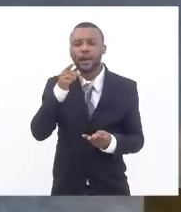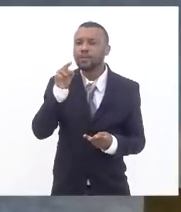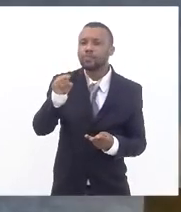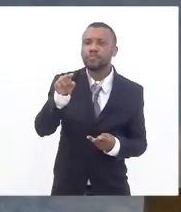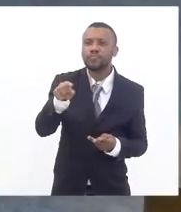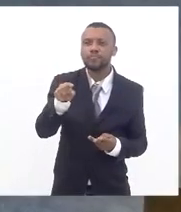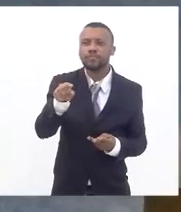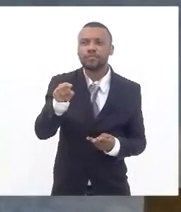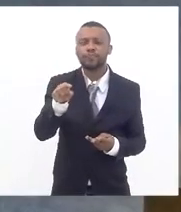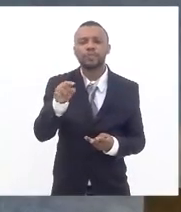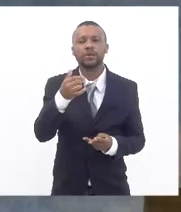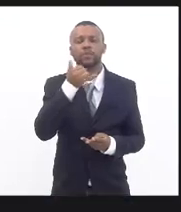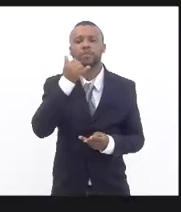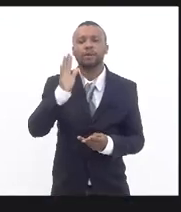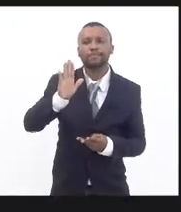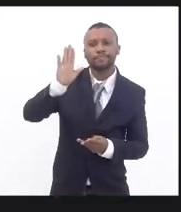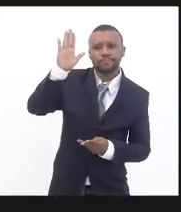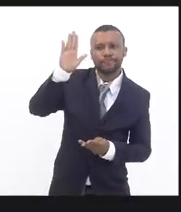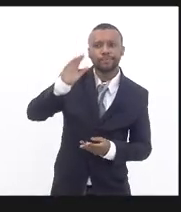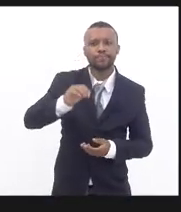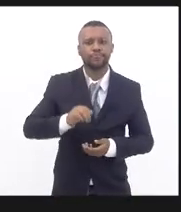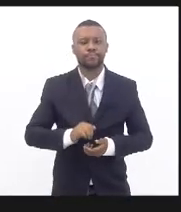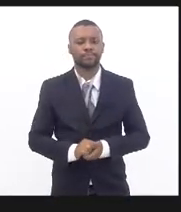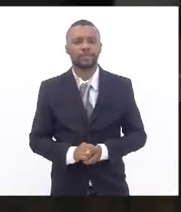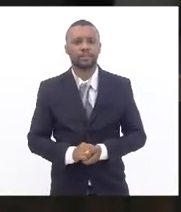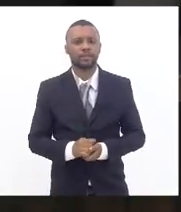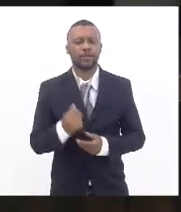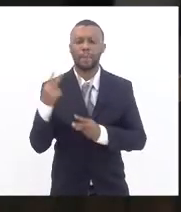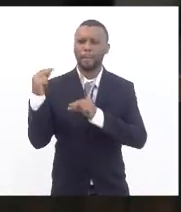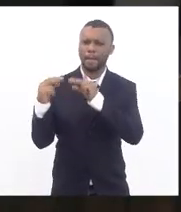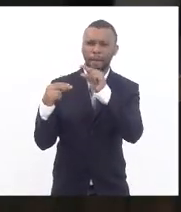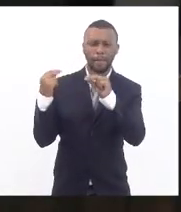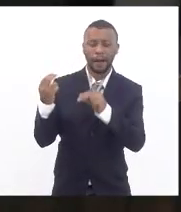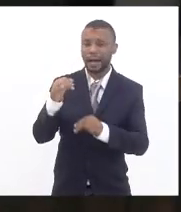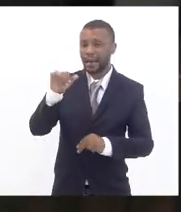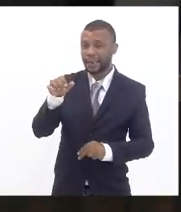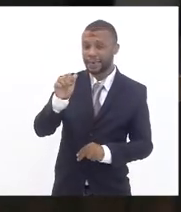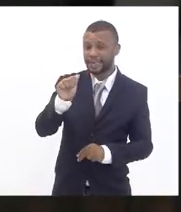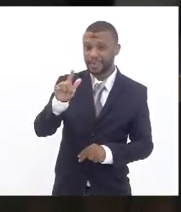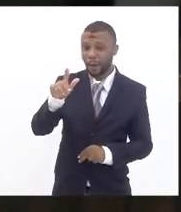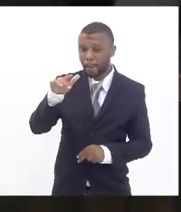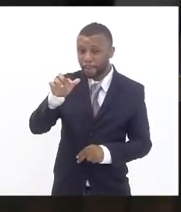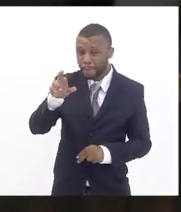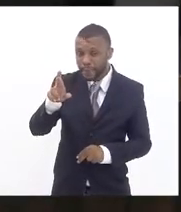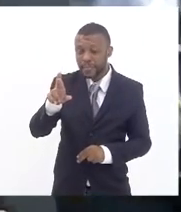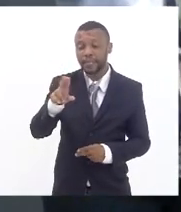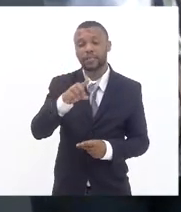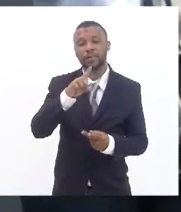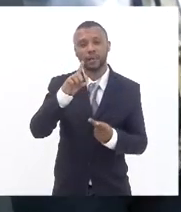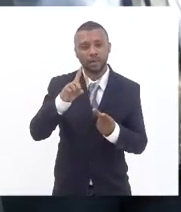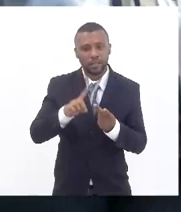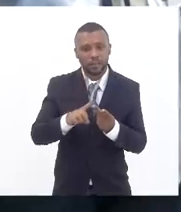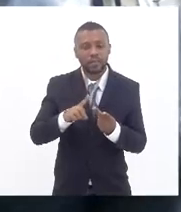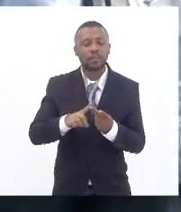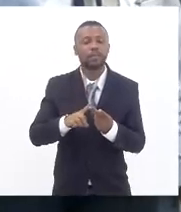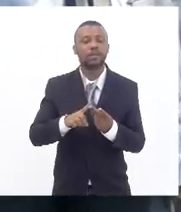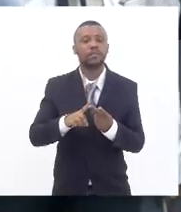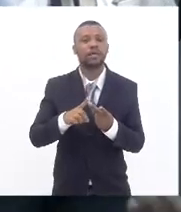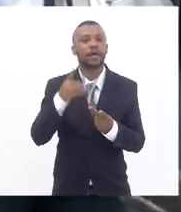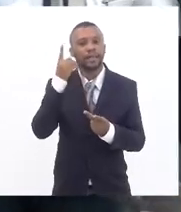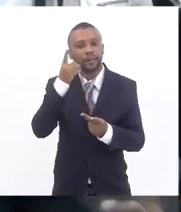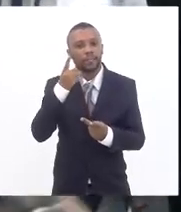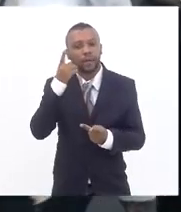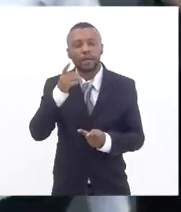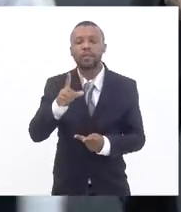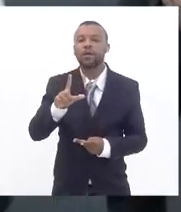Fábio Silva, presidente, por favor. Jari, desculpa, eu confundo Jalmir com Jari. Deputado Jari, deputado